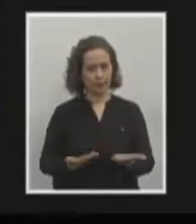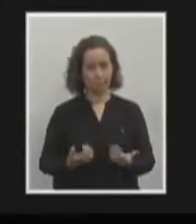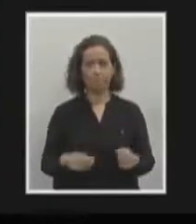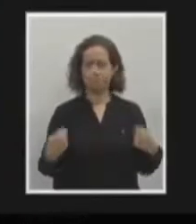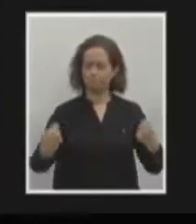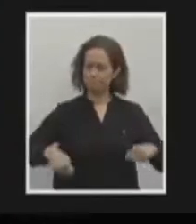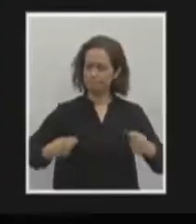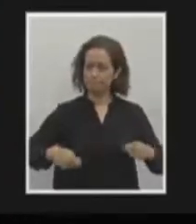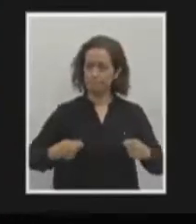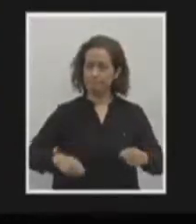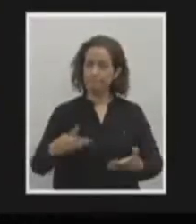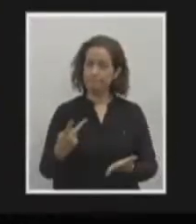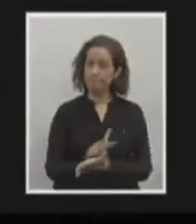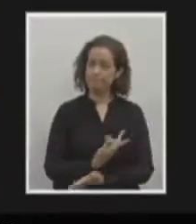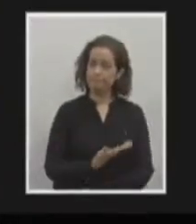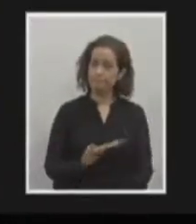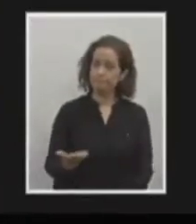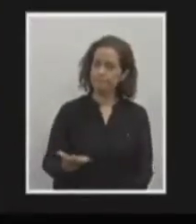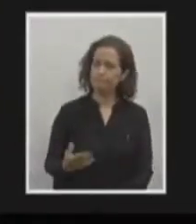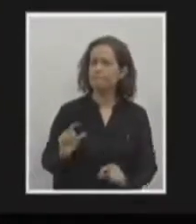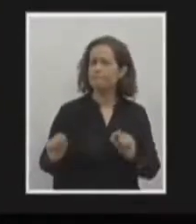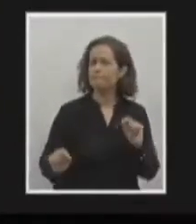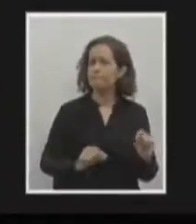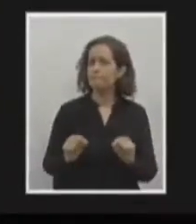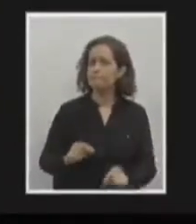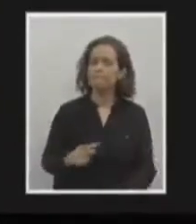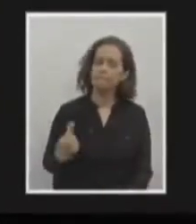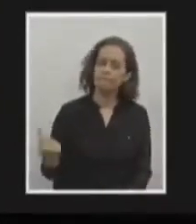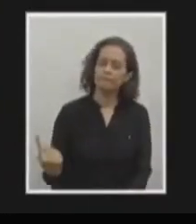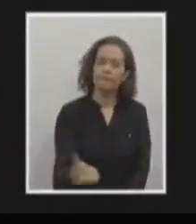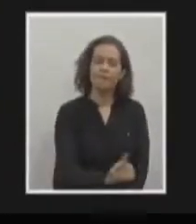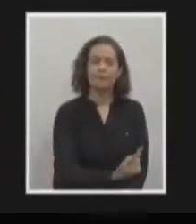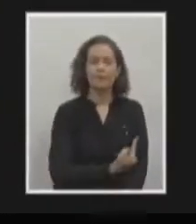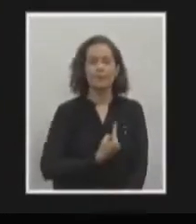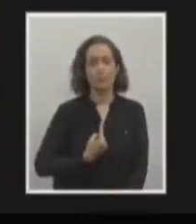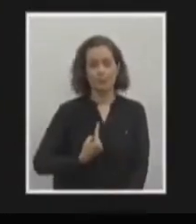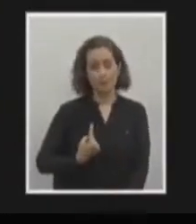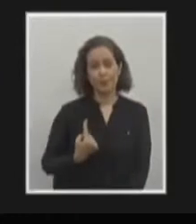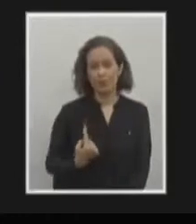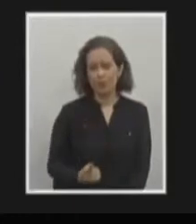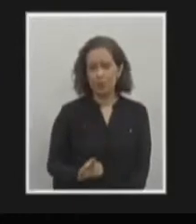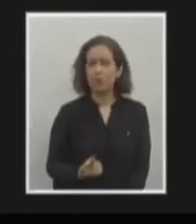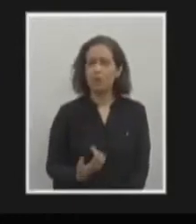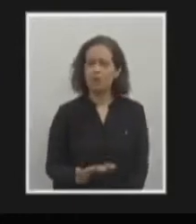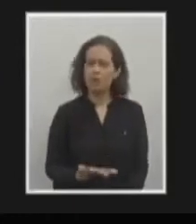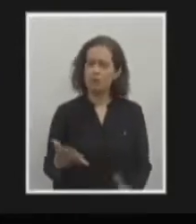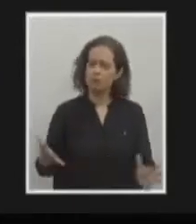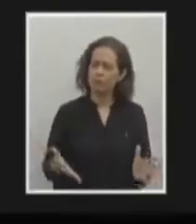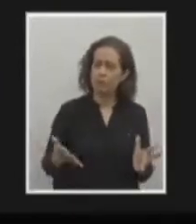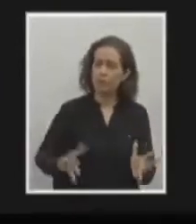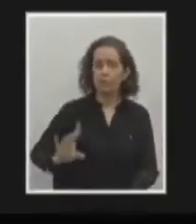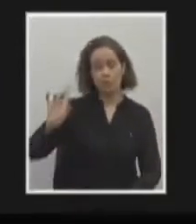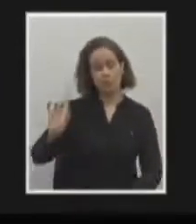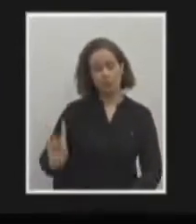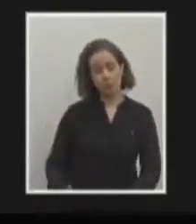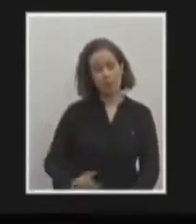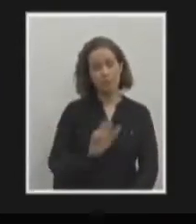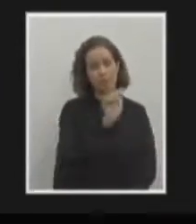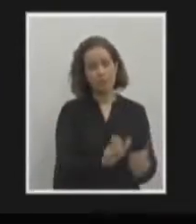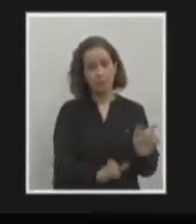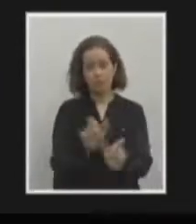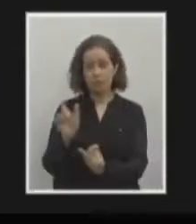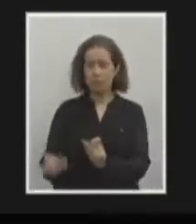isso para que a gente não infrinja os direitos das pessoas conforme